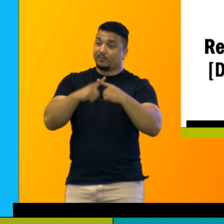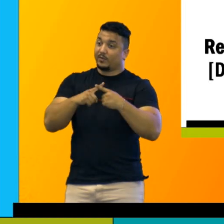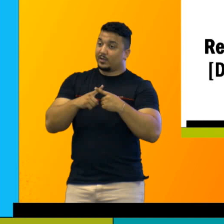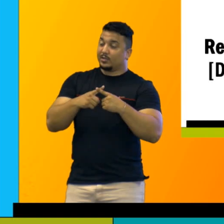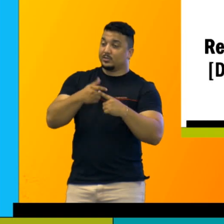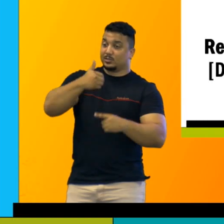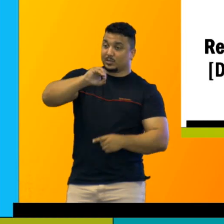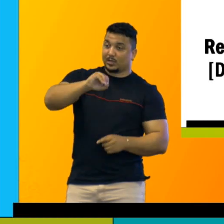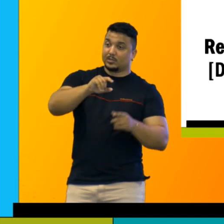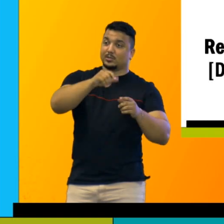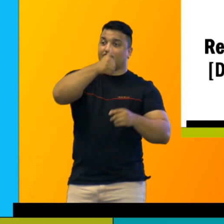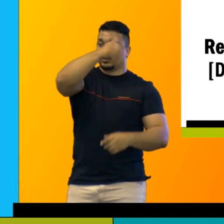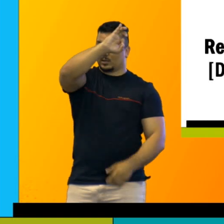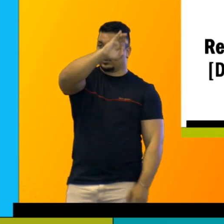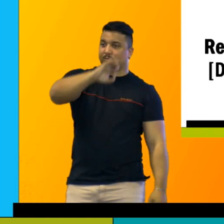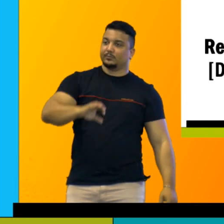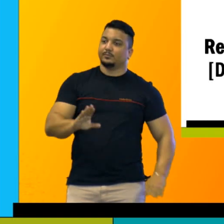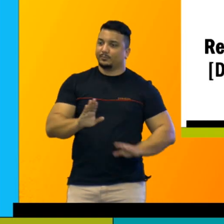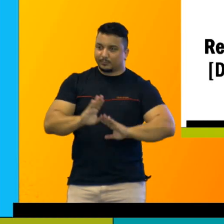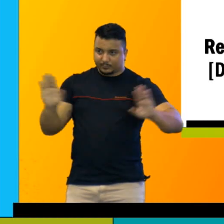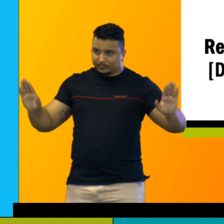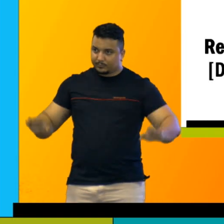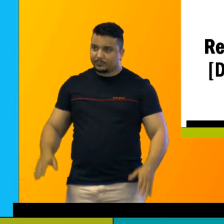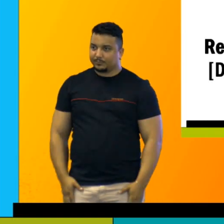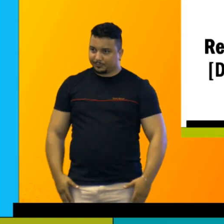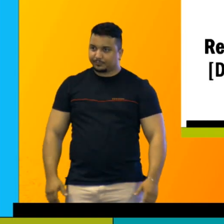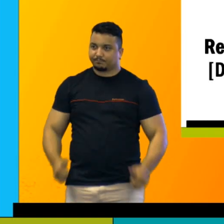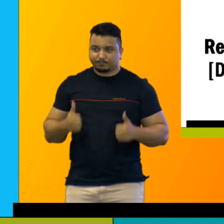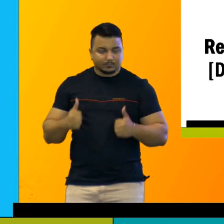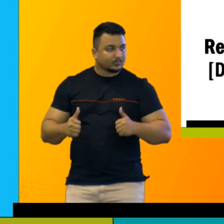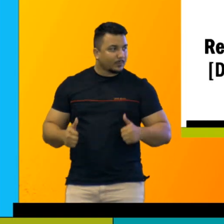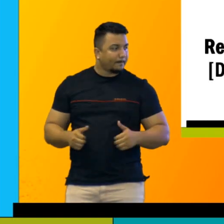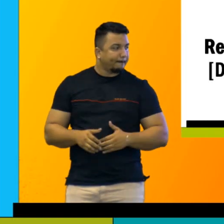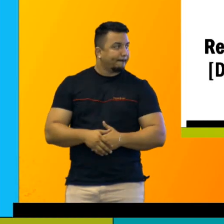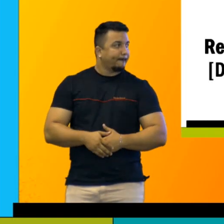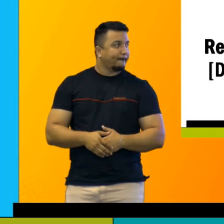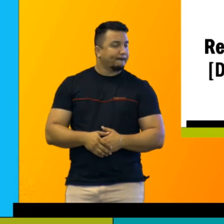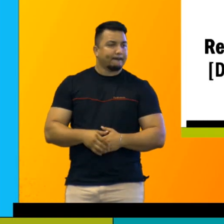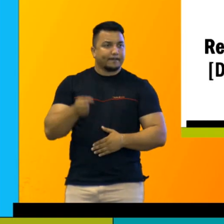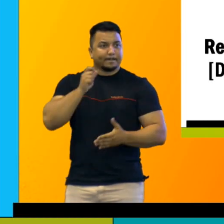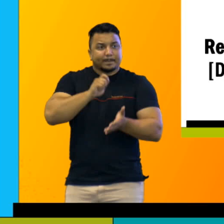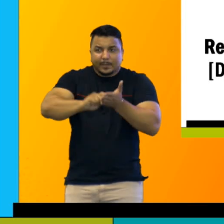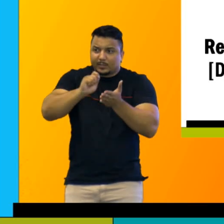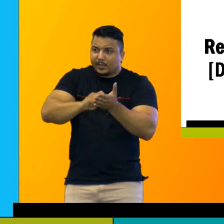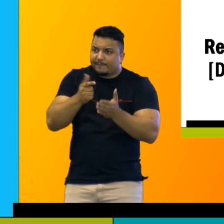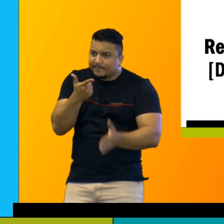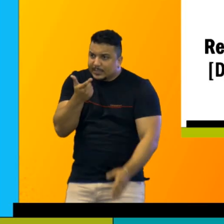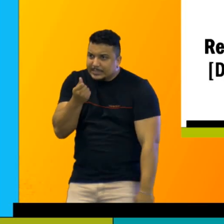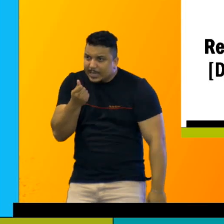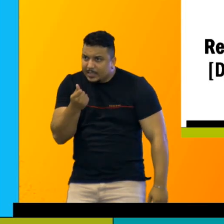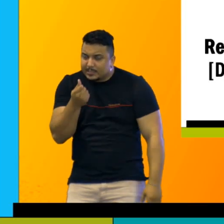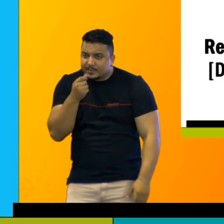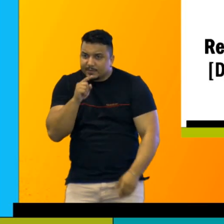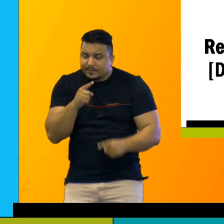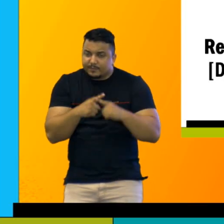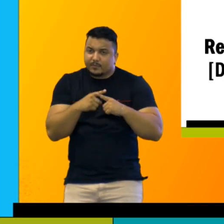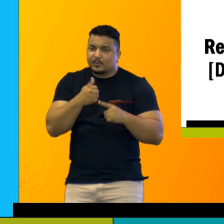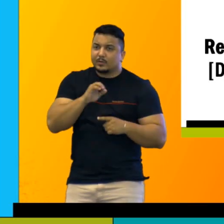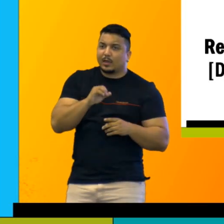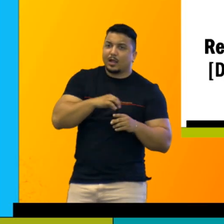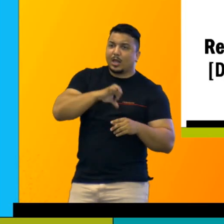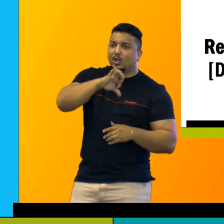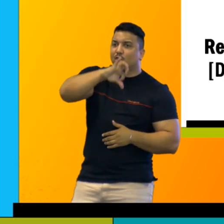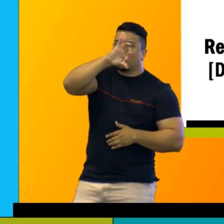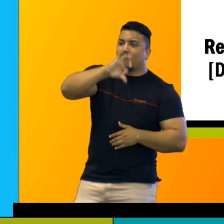2,6 vezes 10 elevado a 10. Repito, escrever 26 vezes 10 elevado a